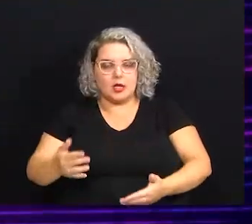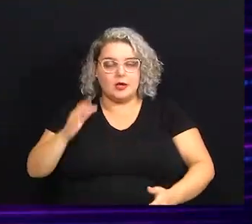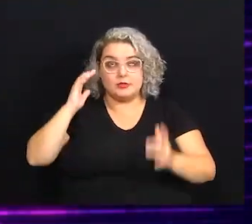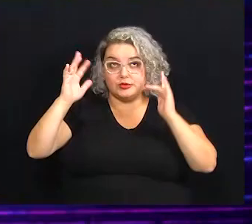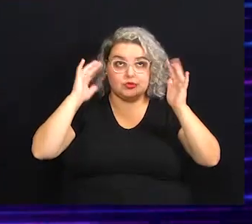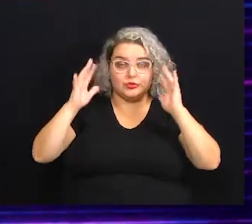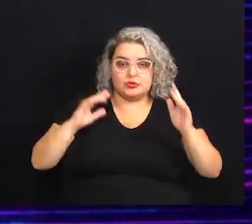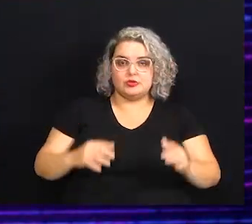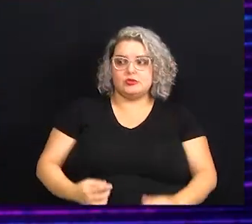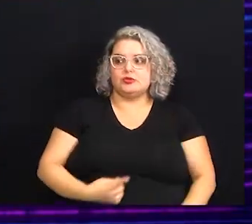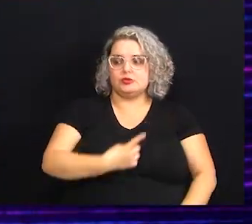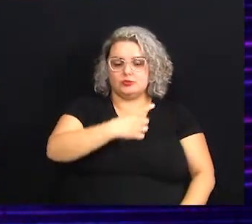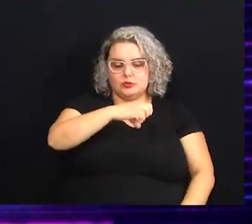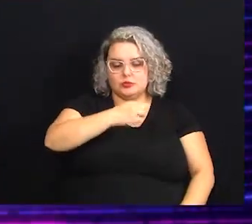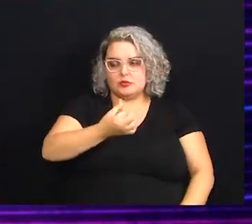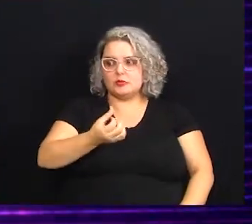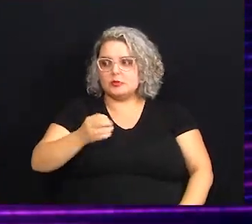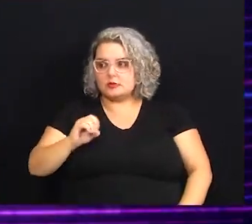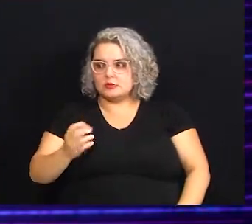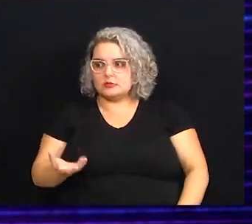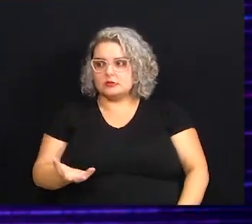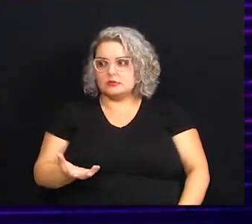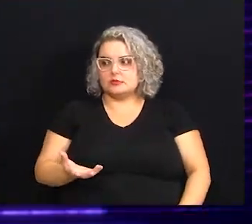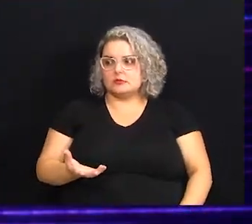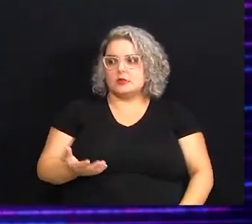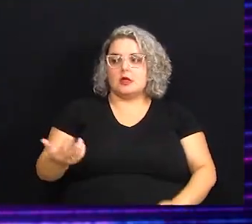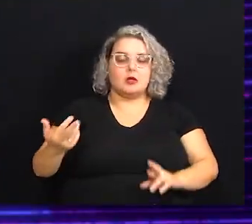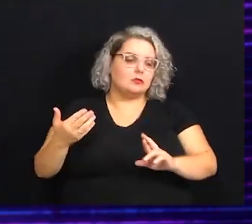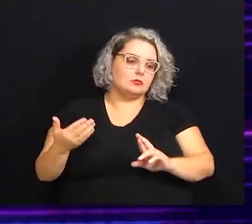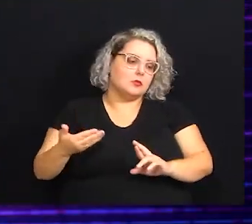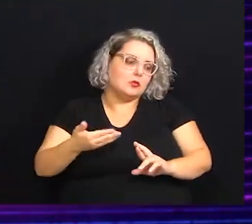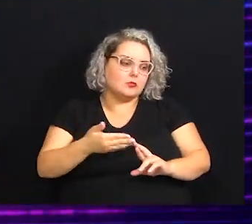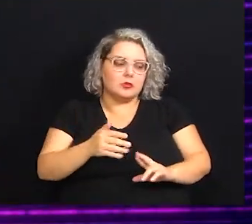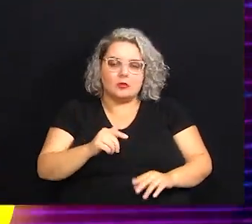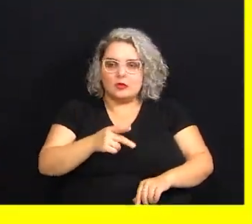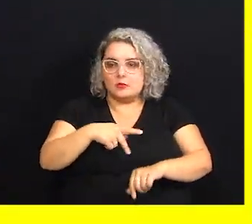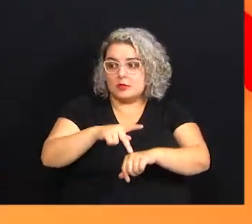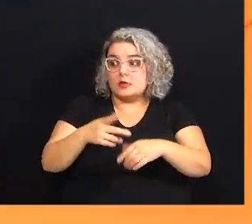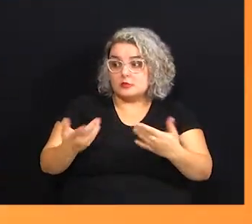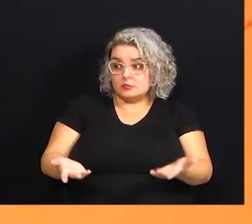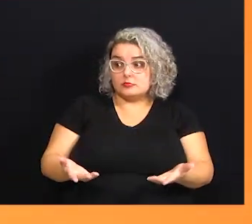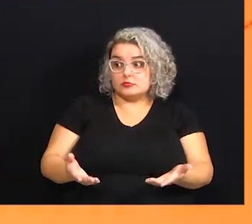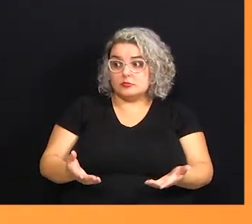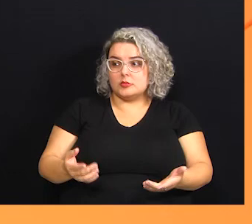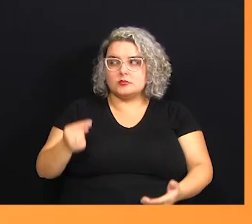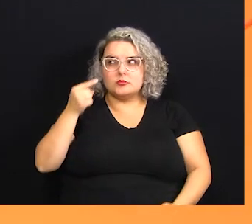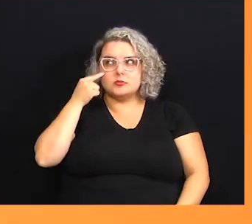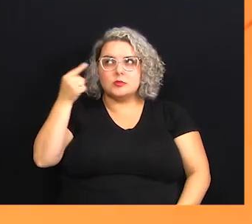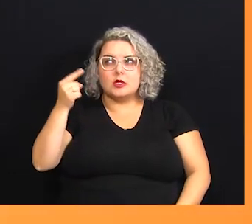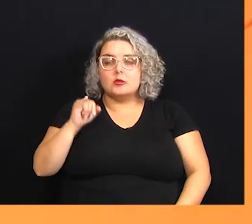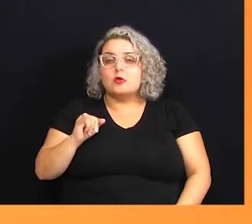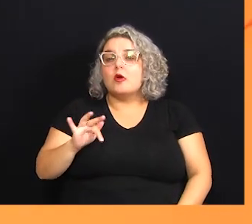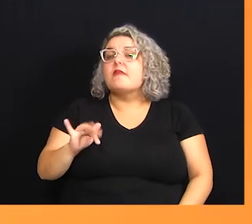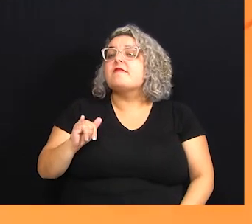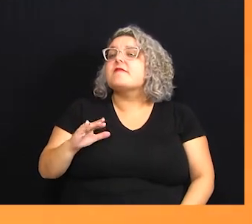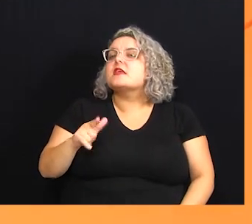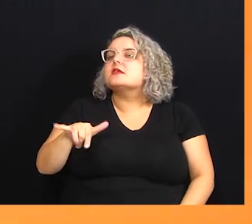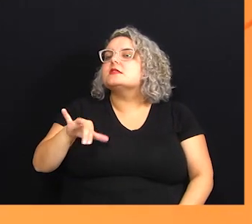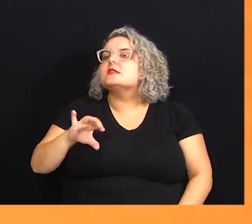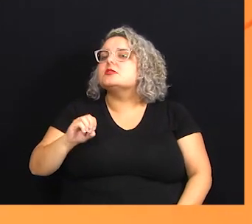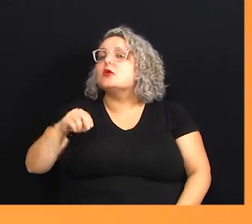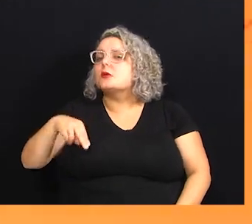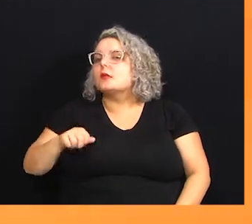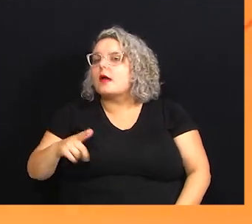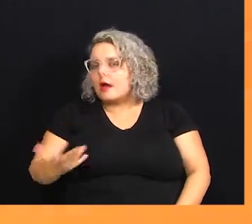que não tenta se adequar e ser referente a um país específico, tenta trazer de uma forma ficcional o motivo